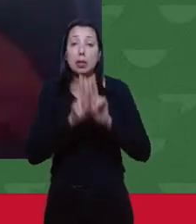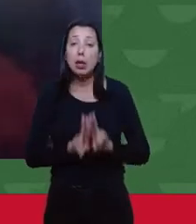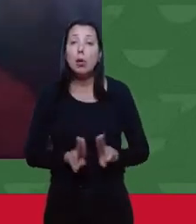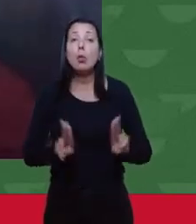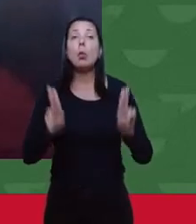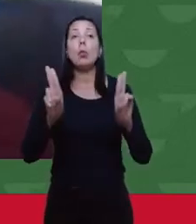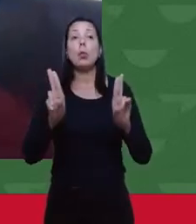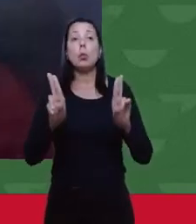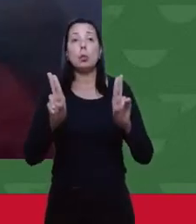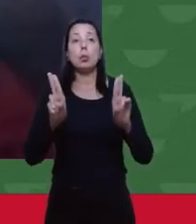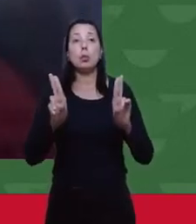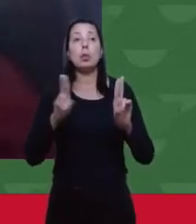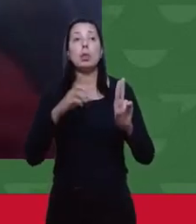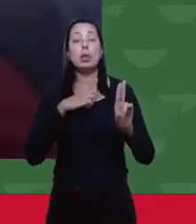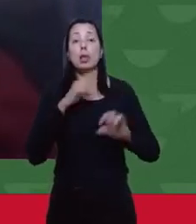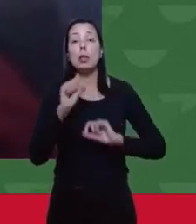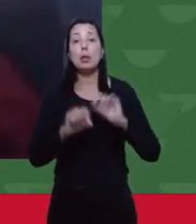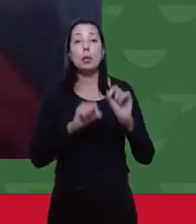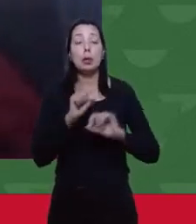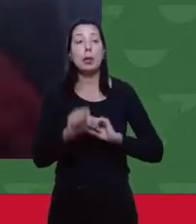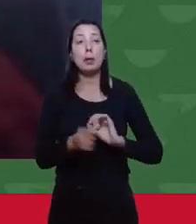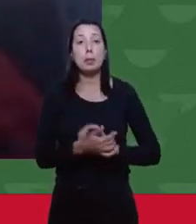defendendo que existisse